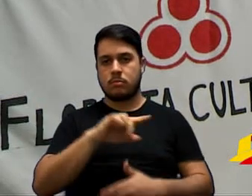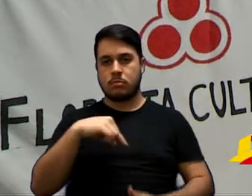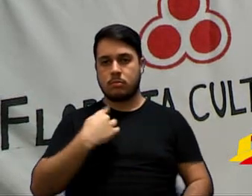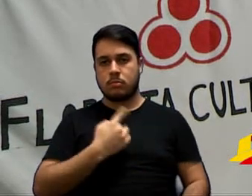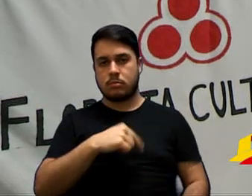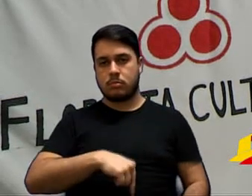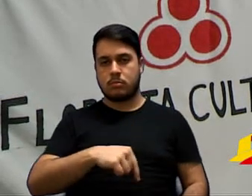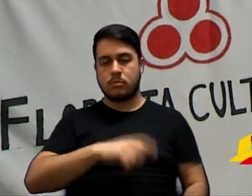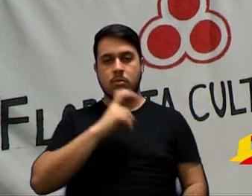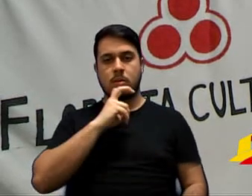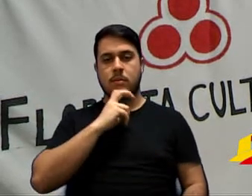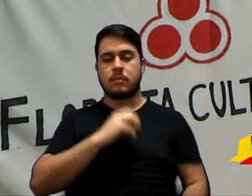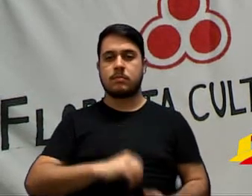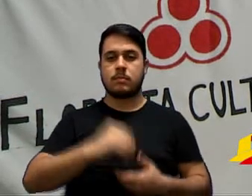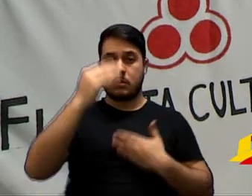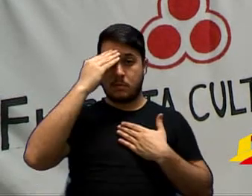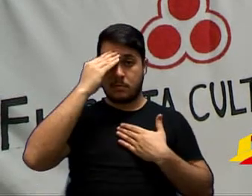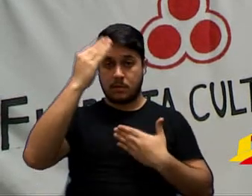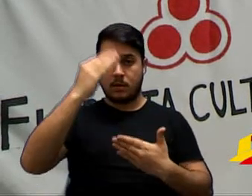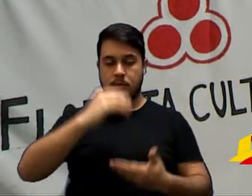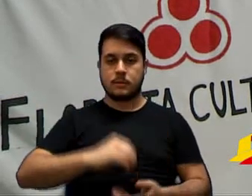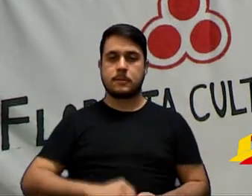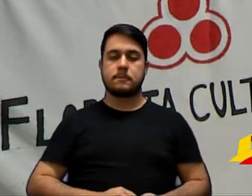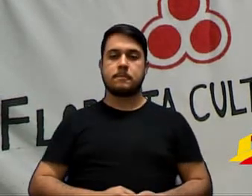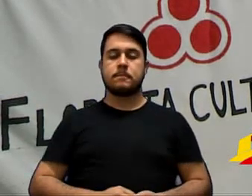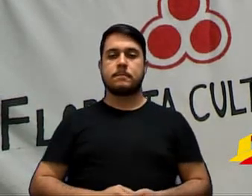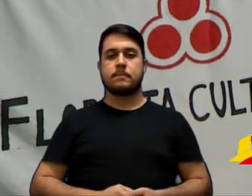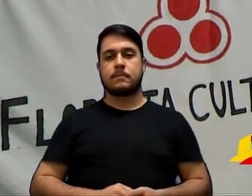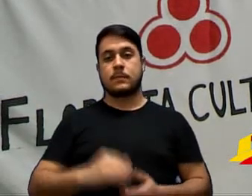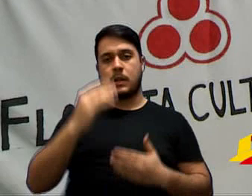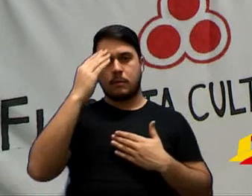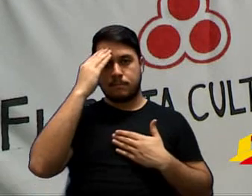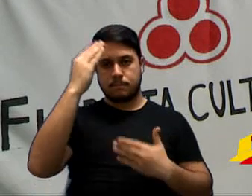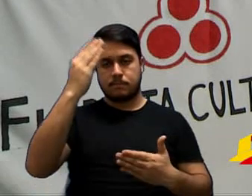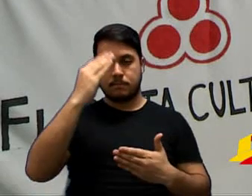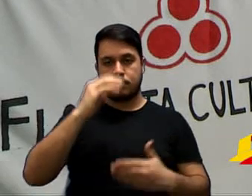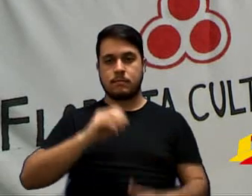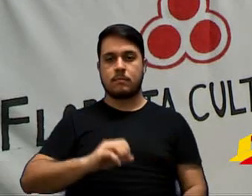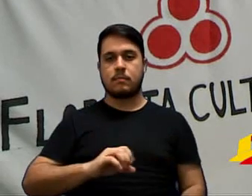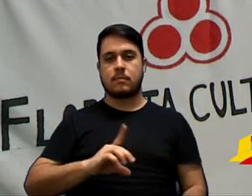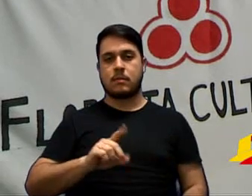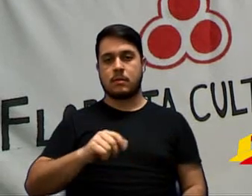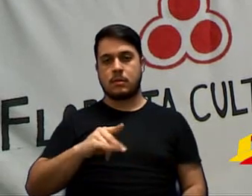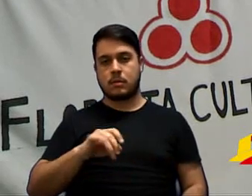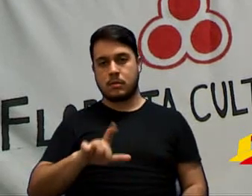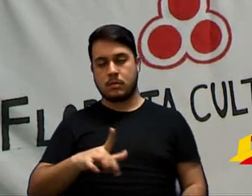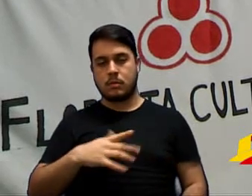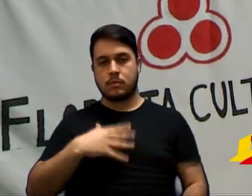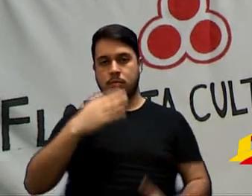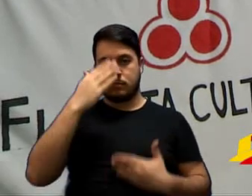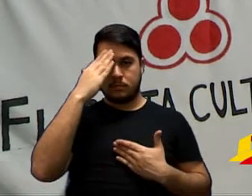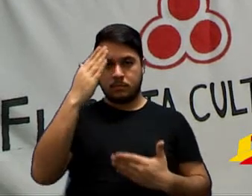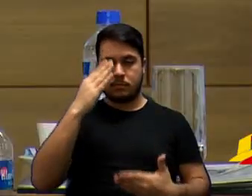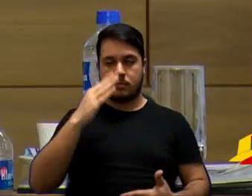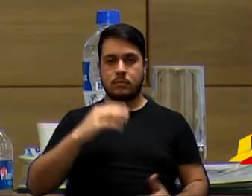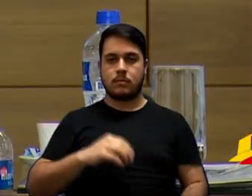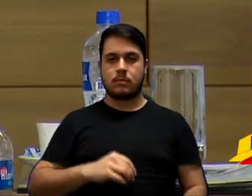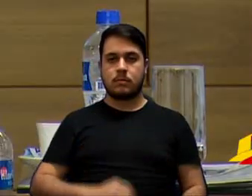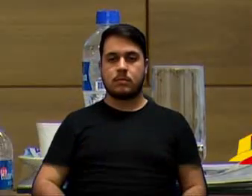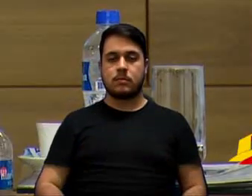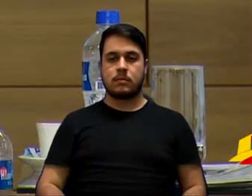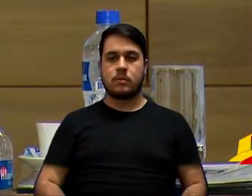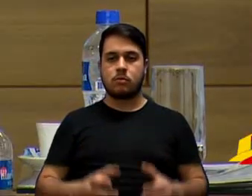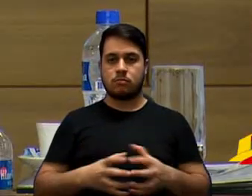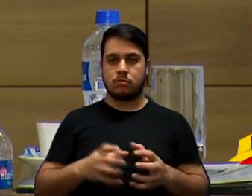agradeço o eduardo abdallah ii na sua vez seu plano de mais membros da equipe do abc mais em presentes nós